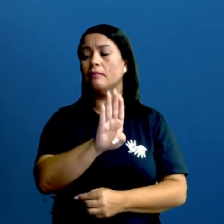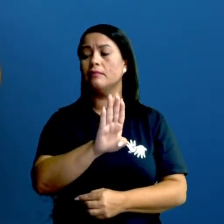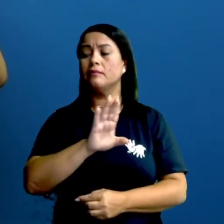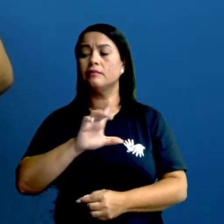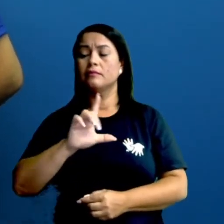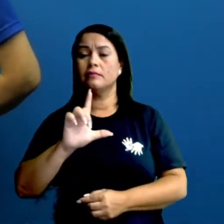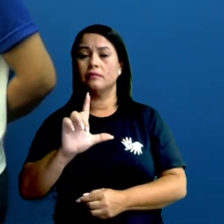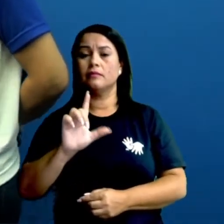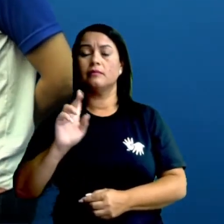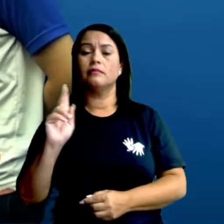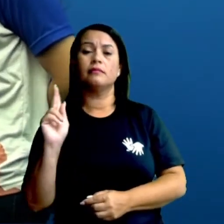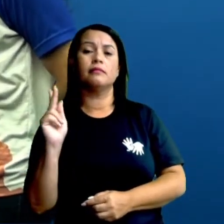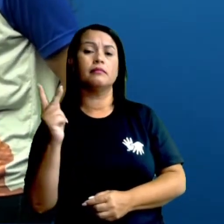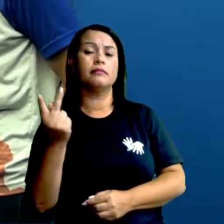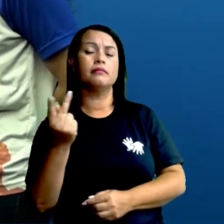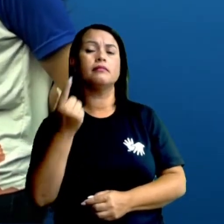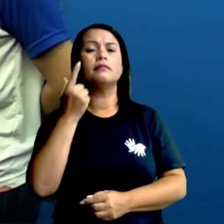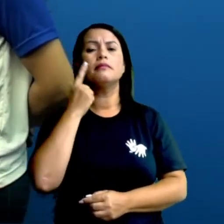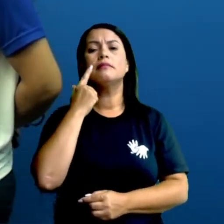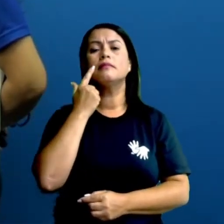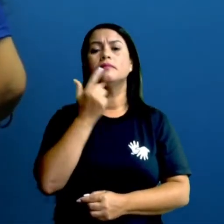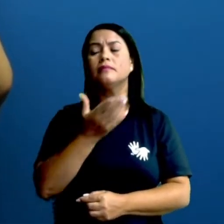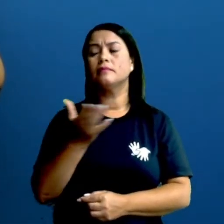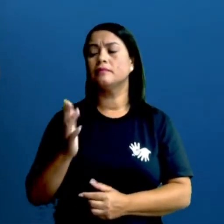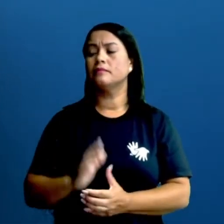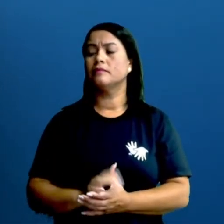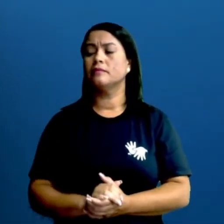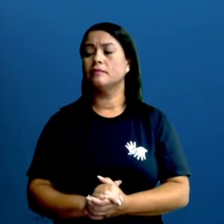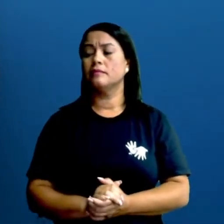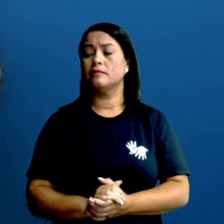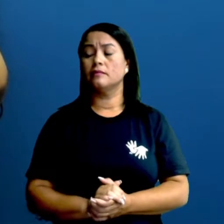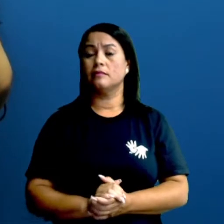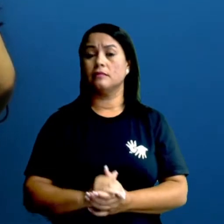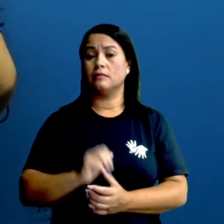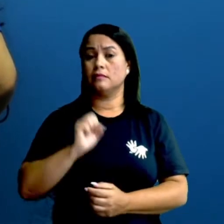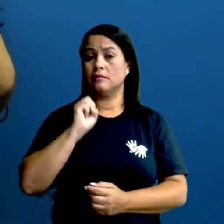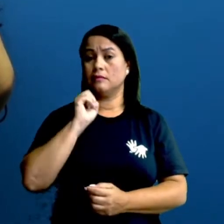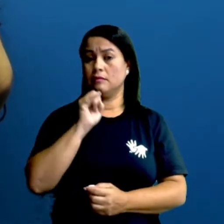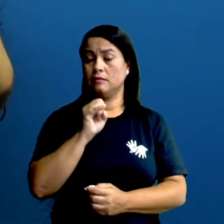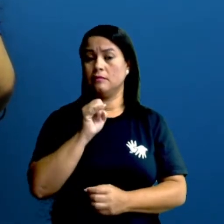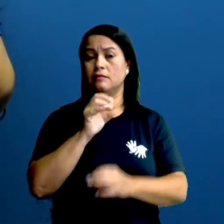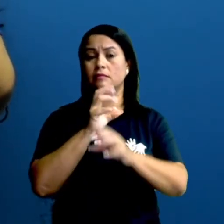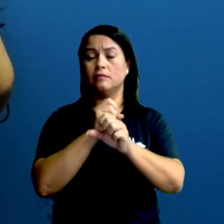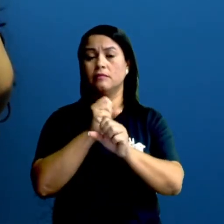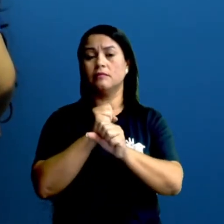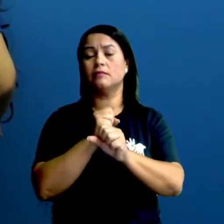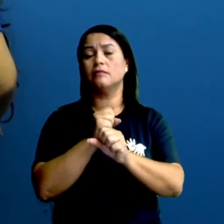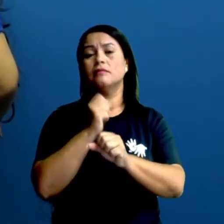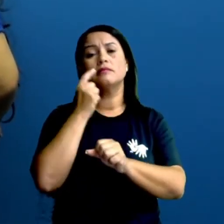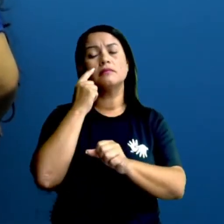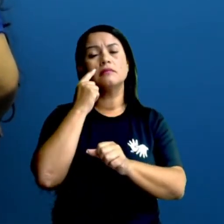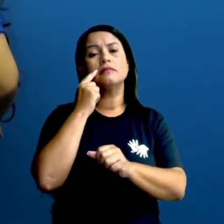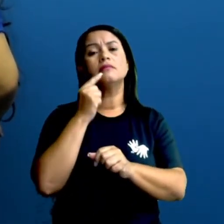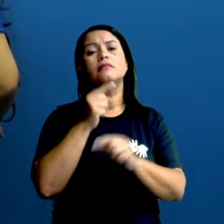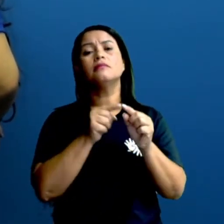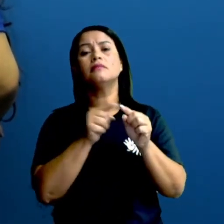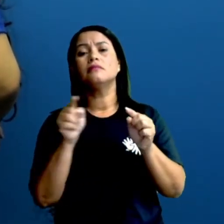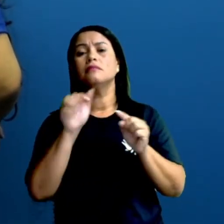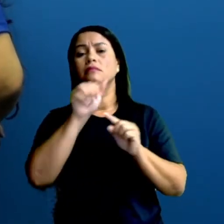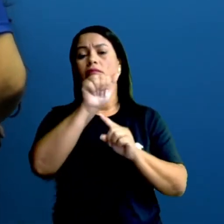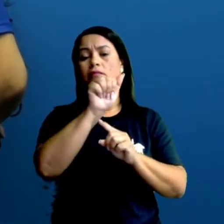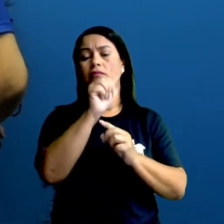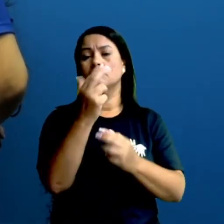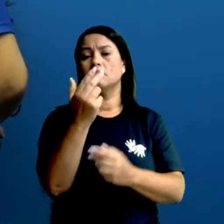minha altura, tá? Então, ó, se eu for medir aqui o meu triângulo, ó, A, tá? Igual a